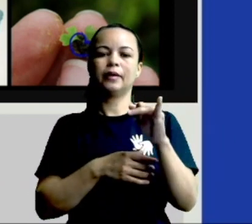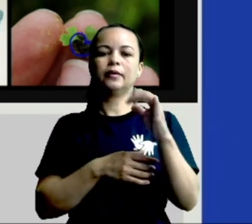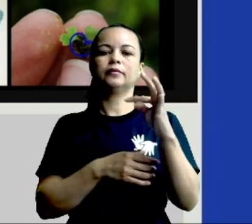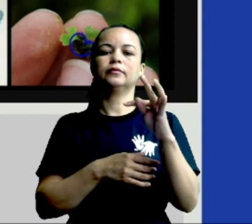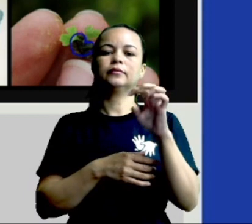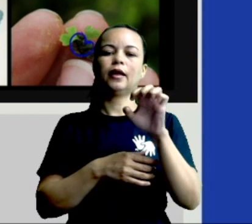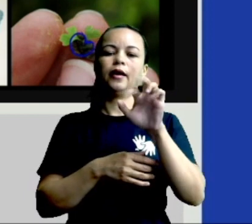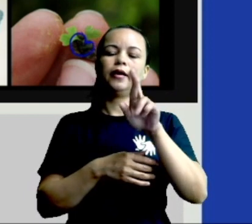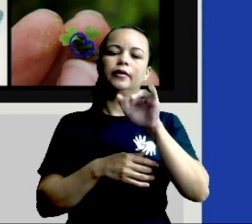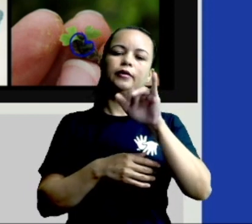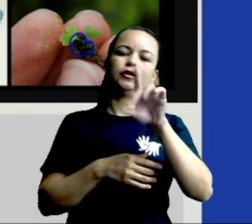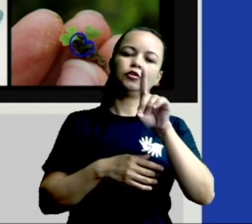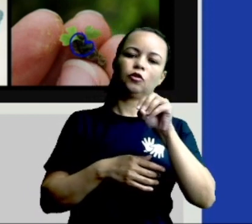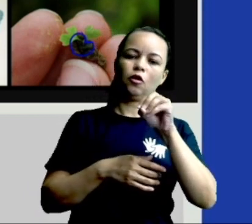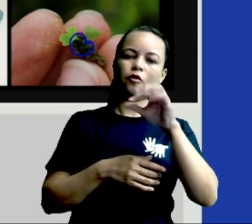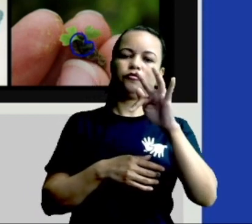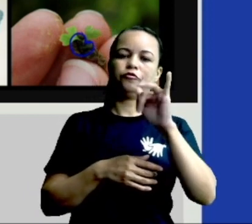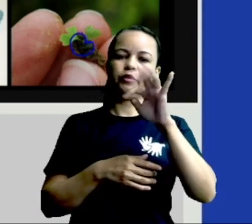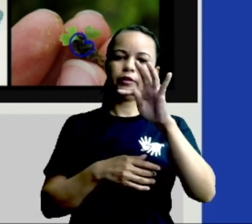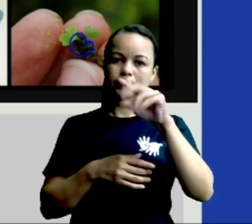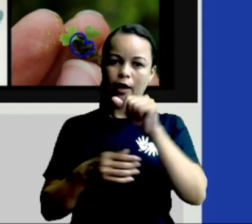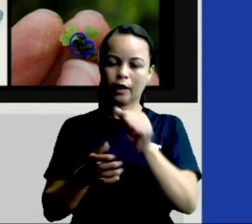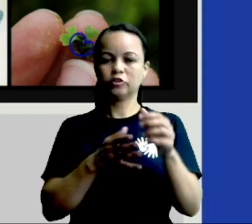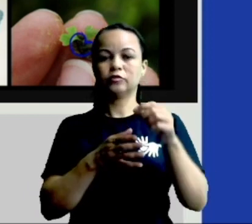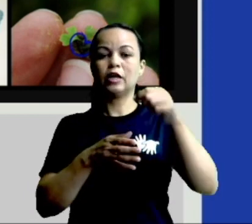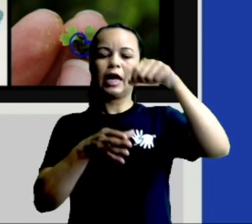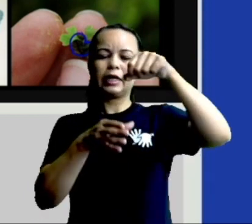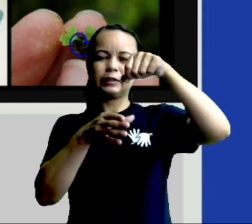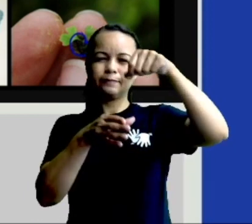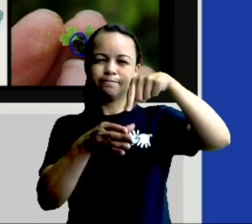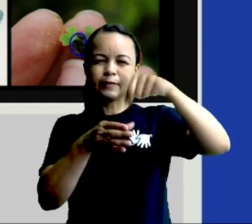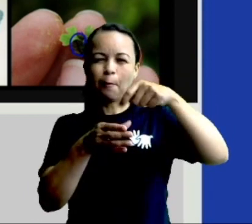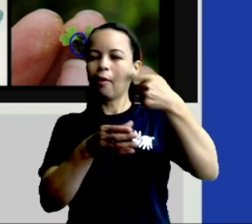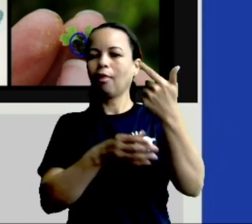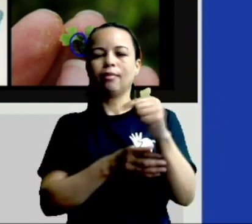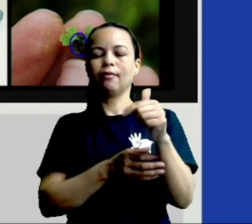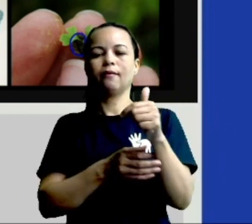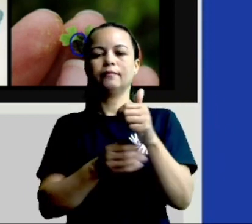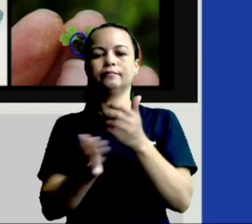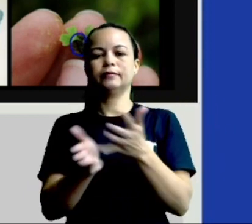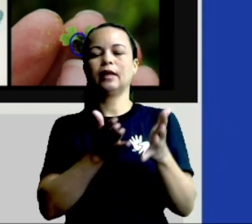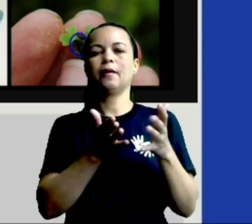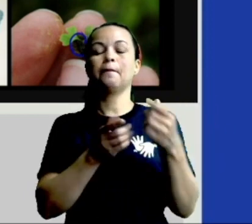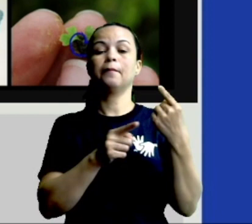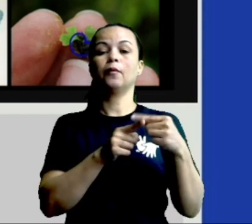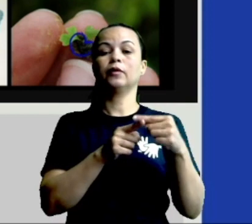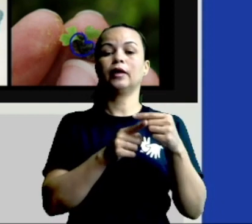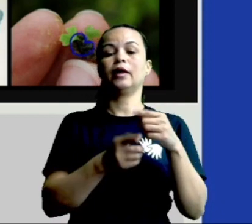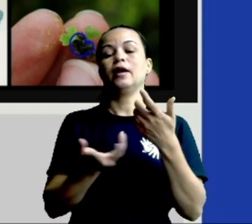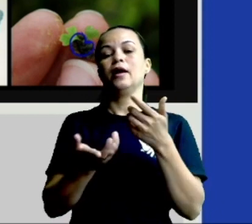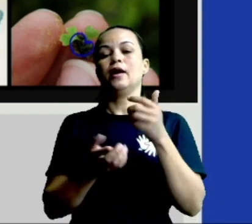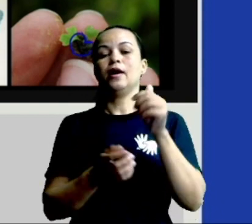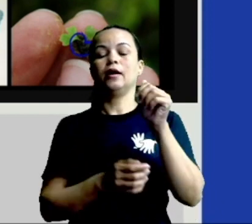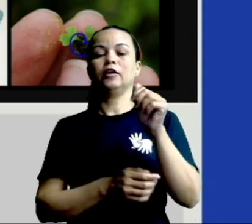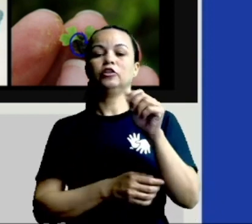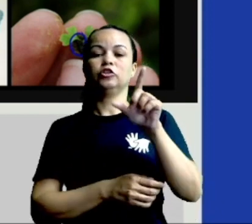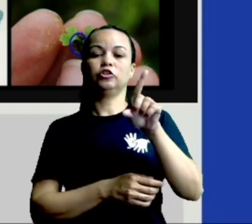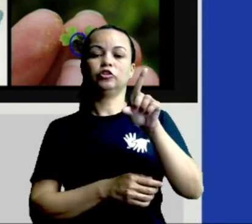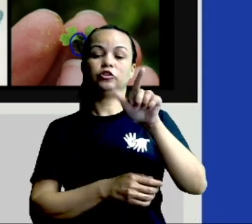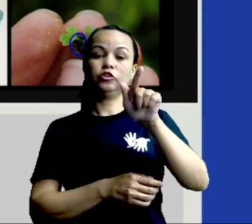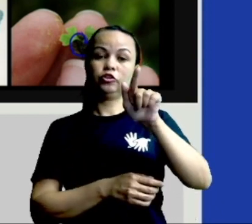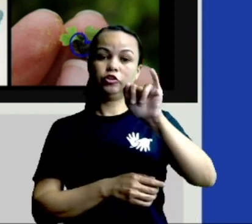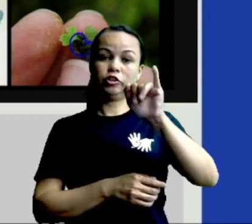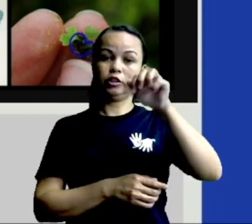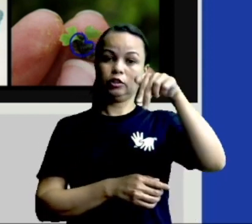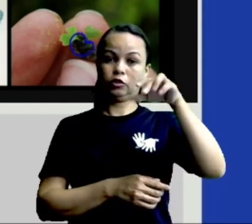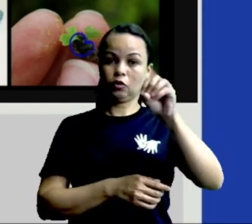ó, plantas vasculares sem semente, traqueófitas sem semente. Porque tanto gimnosperma e angiospermas, que a gente vai falar nas